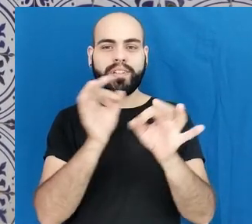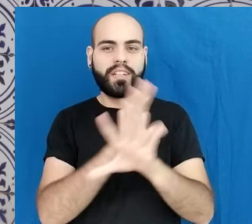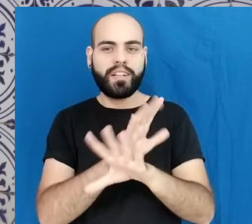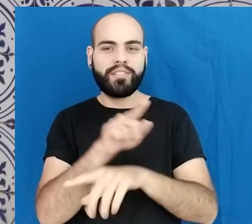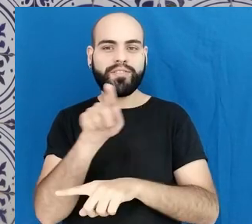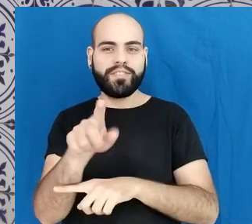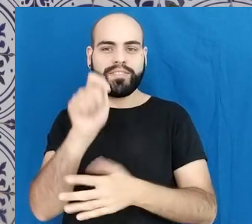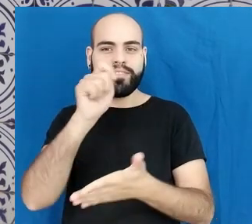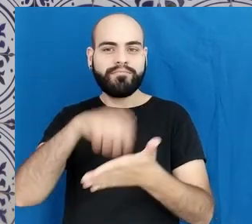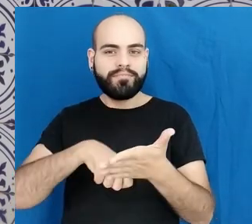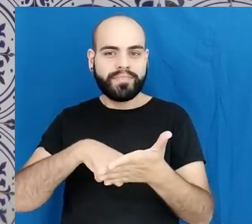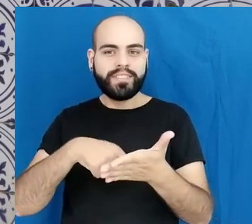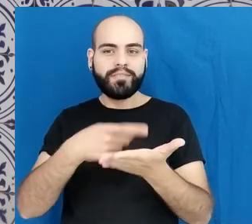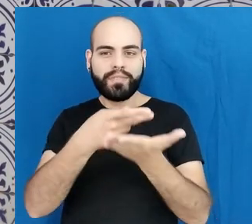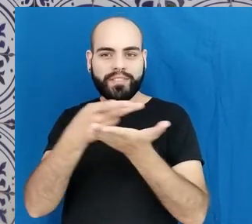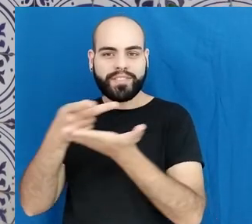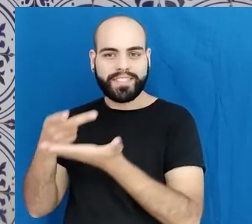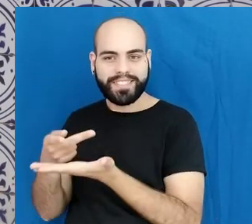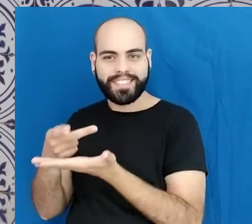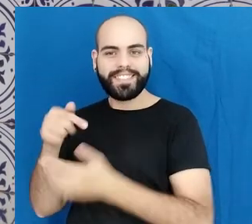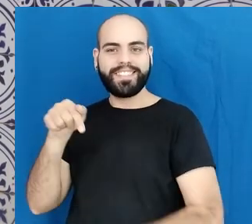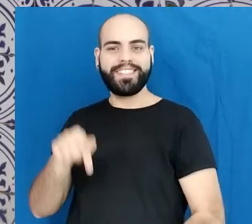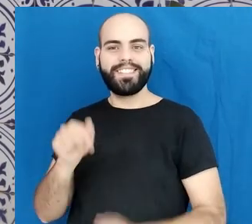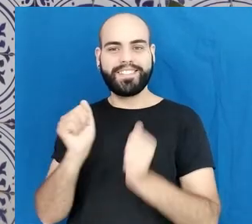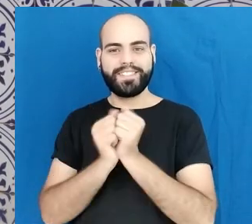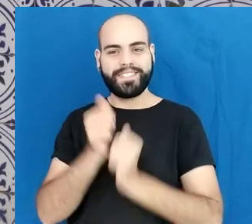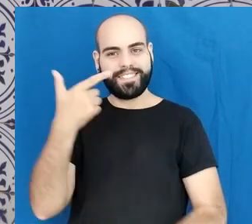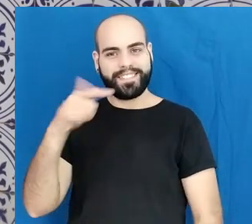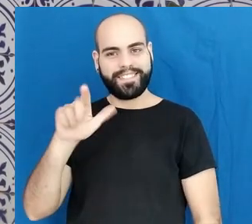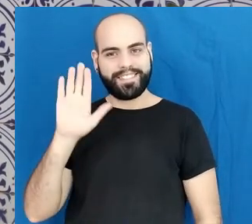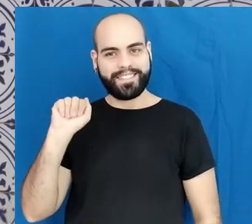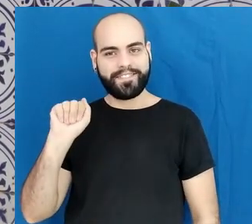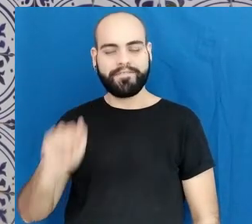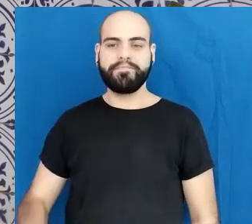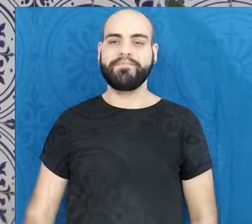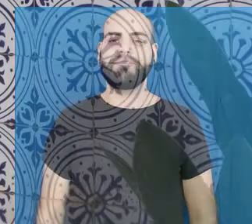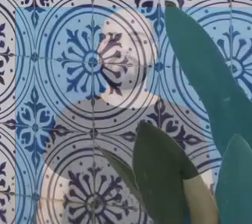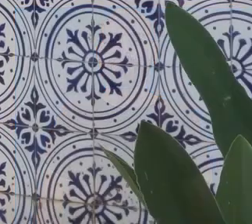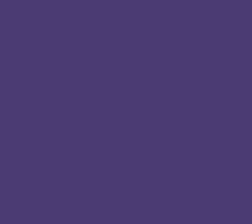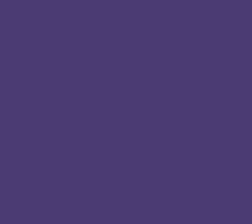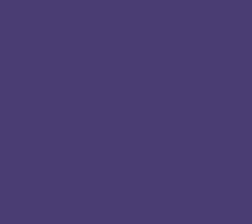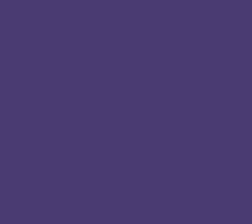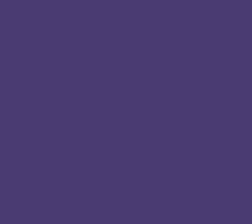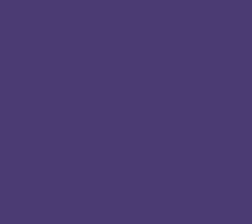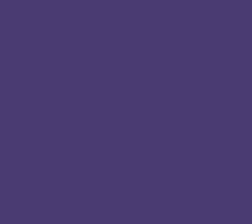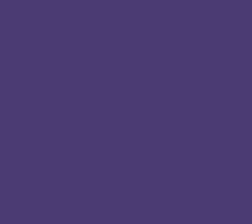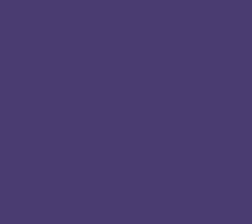você venha fazer uma visita conosco. A gente se vê no próximo vídeo. Até breve!